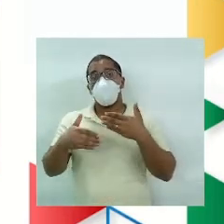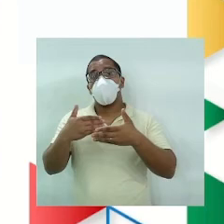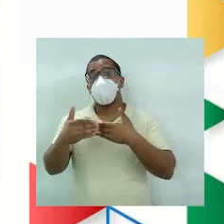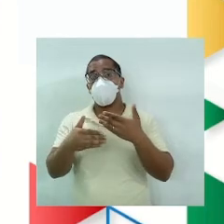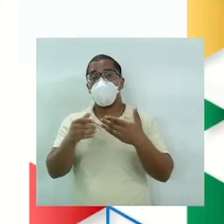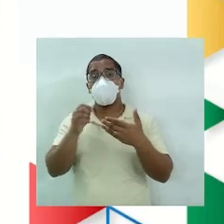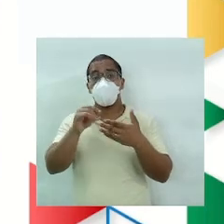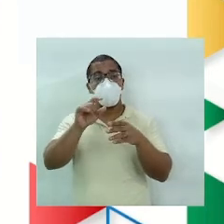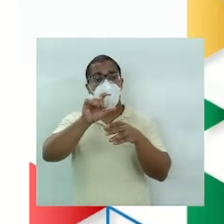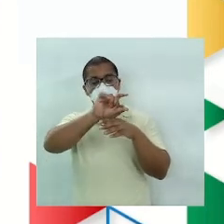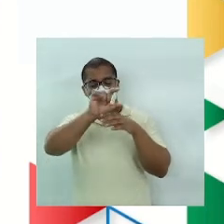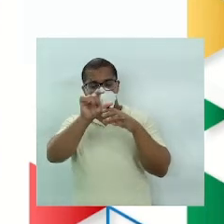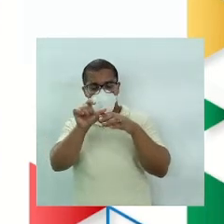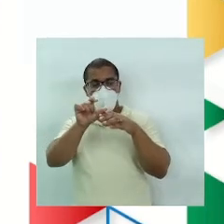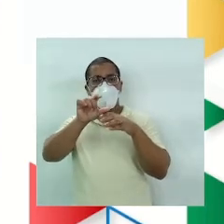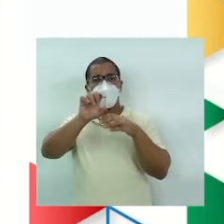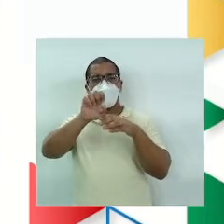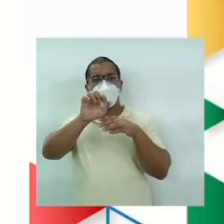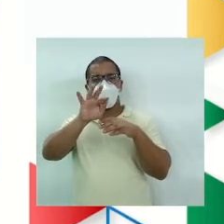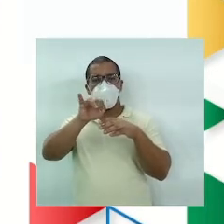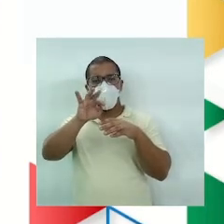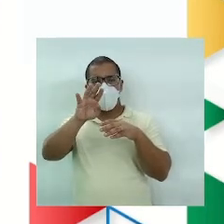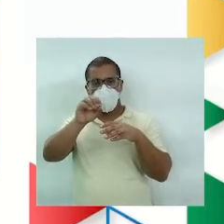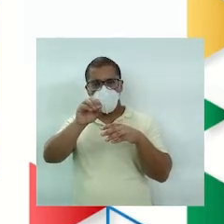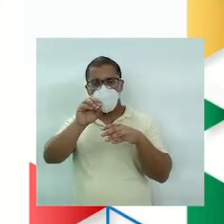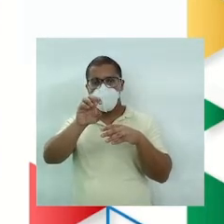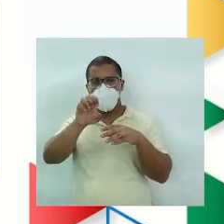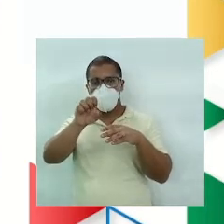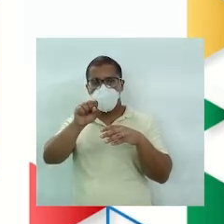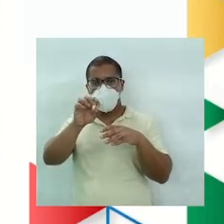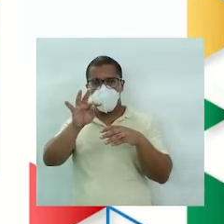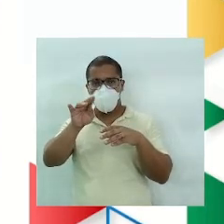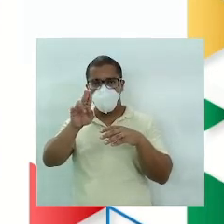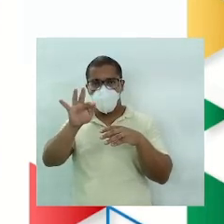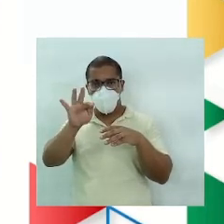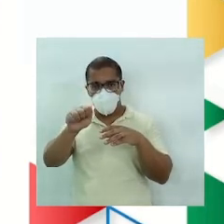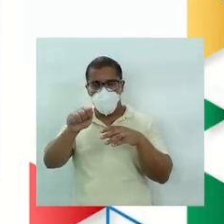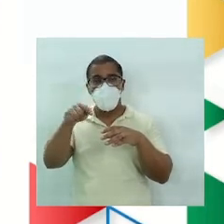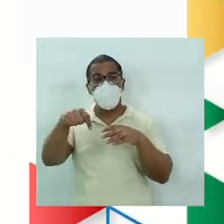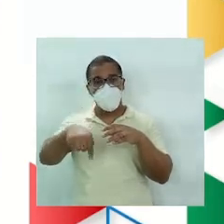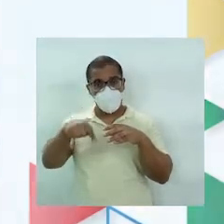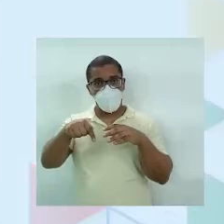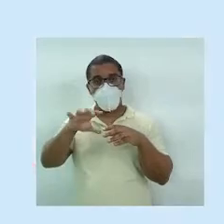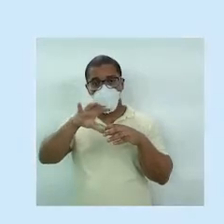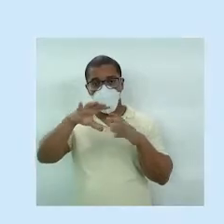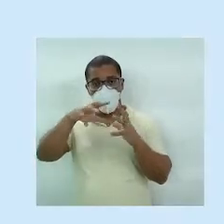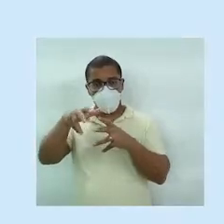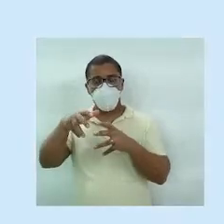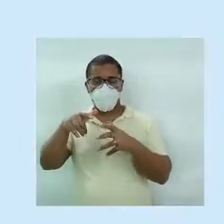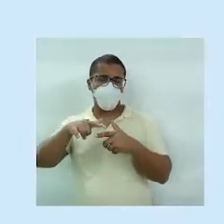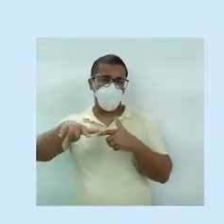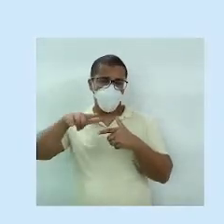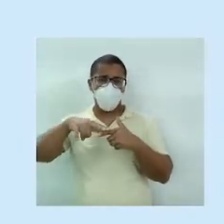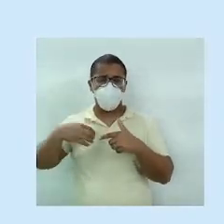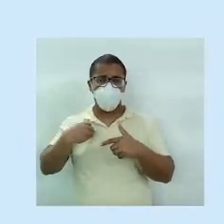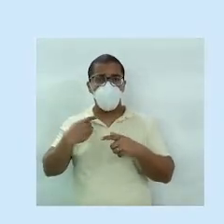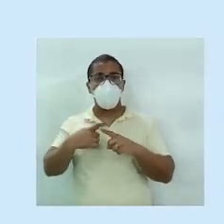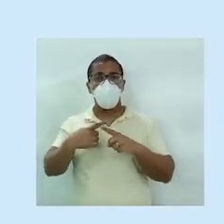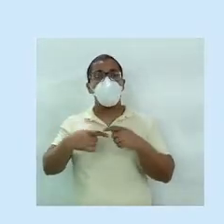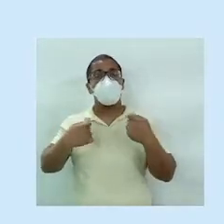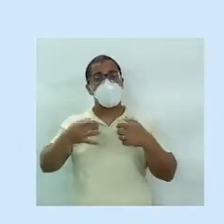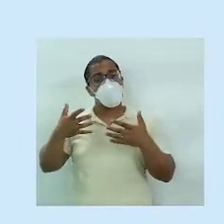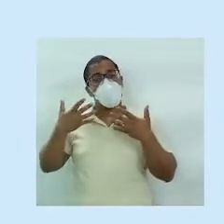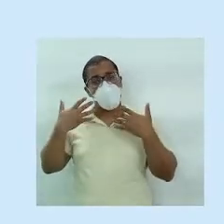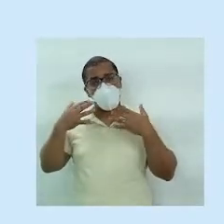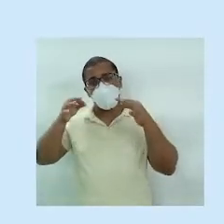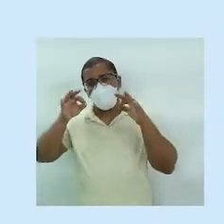efeito estufa, a vida na Terra seria muito prejudicada, tá certo? Porque necessita de uma determinada quantidade de calor